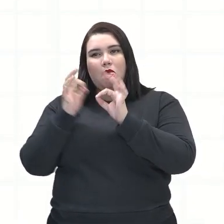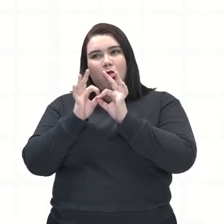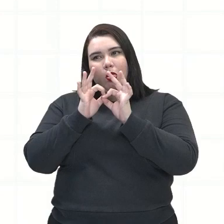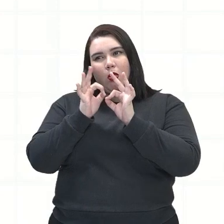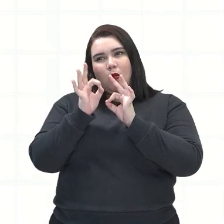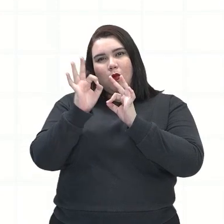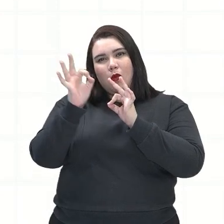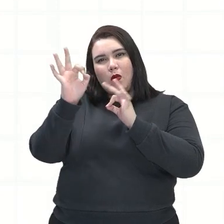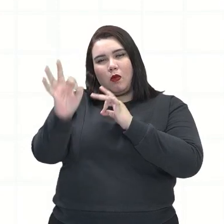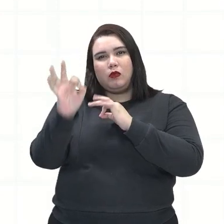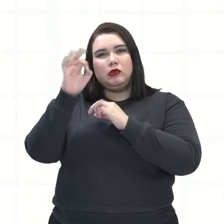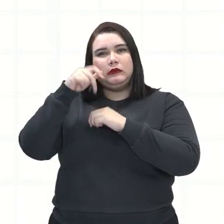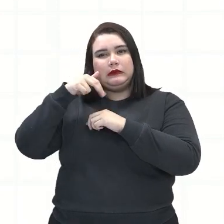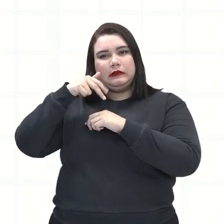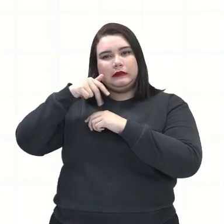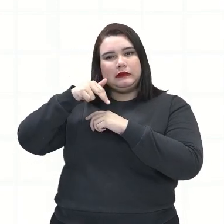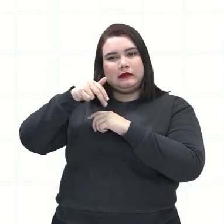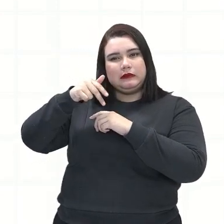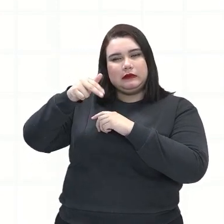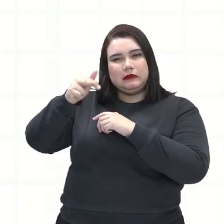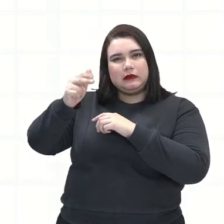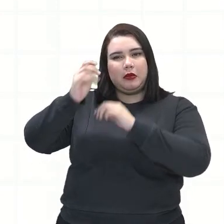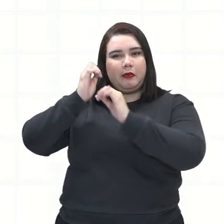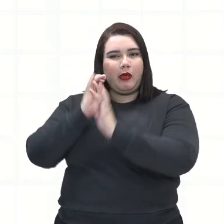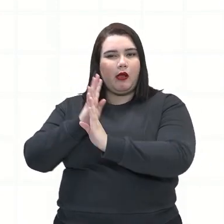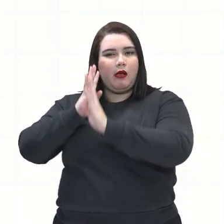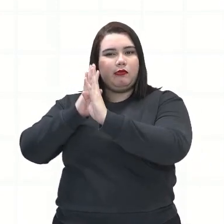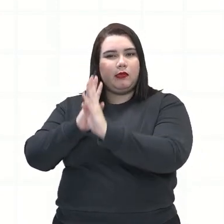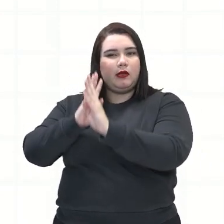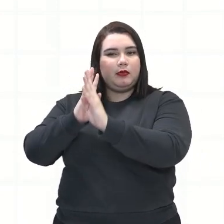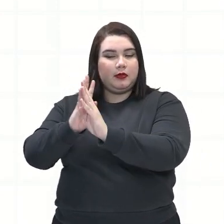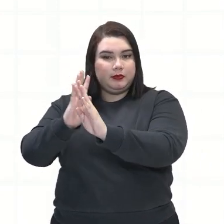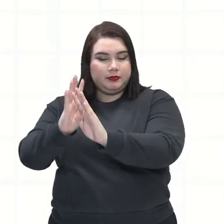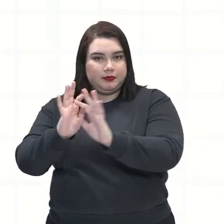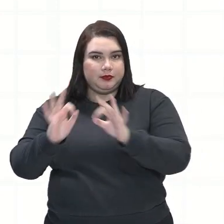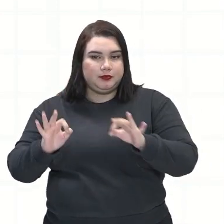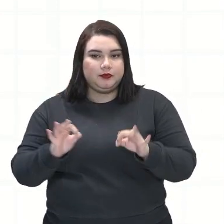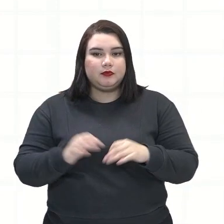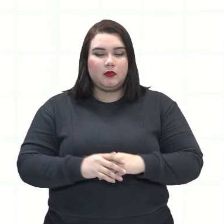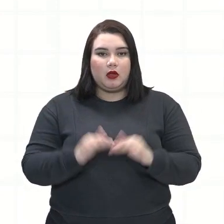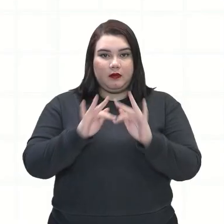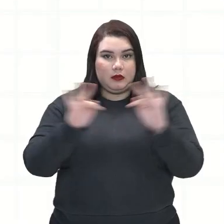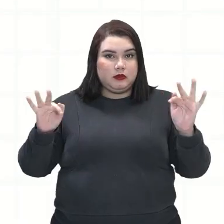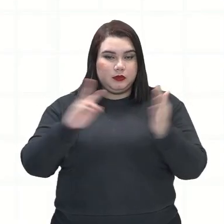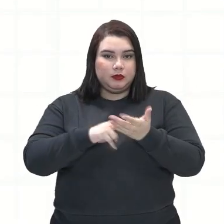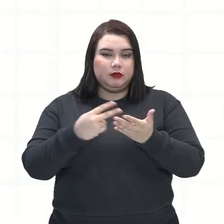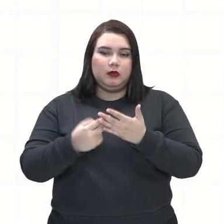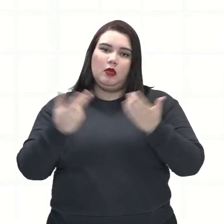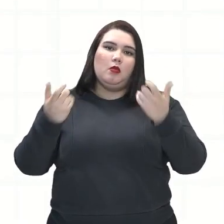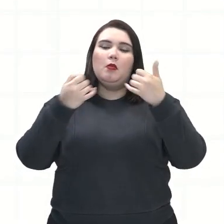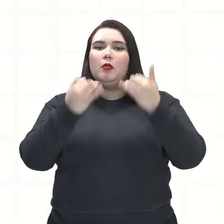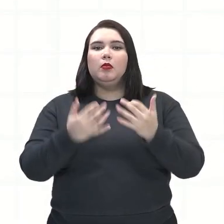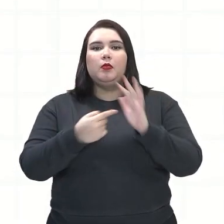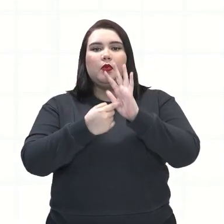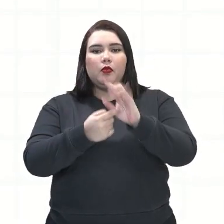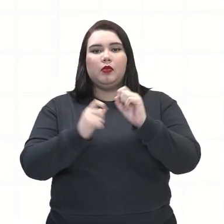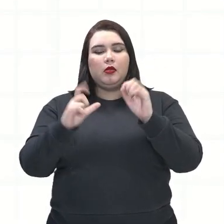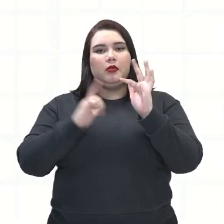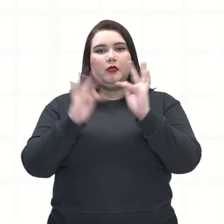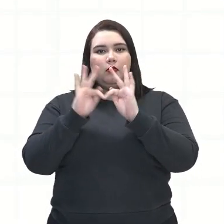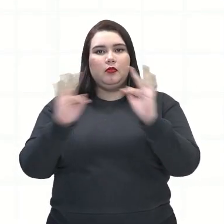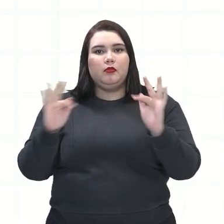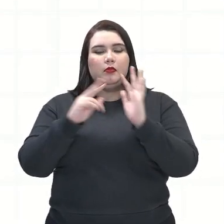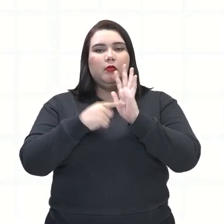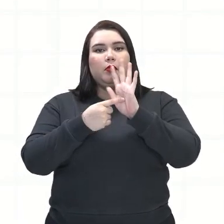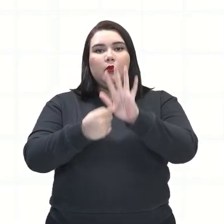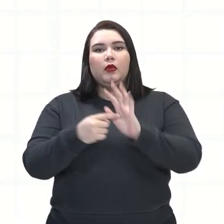the long hike. Então, neste caso aqui, eu utilizei uma expressão para indicar que eu trouxe muita água, que eu trouxe bastante, o